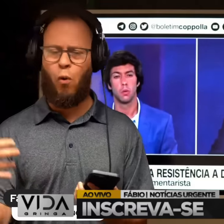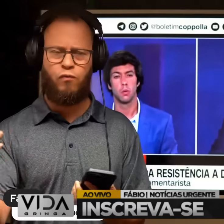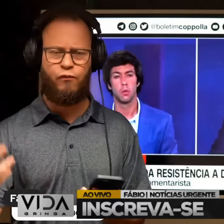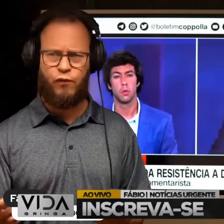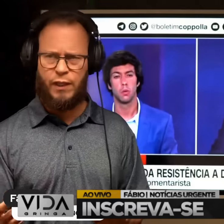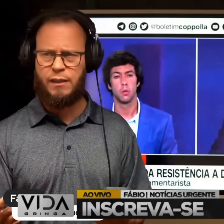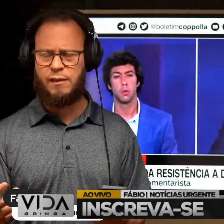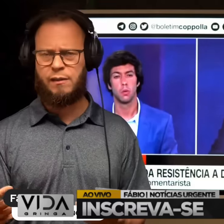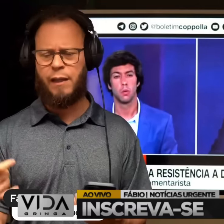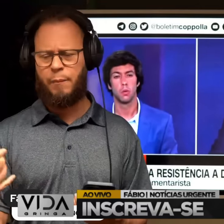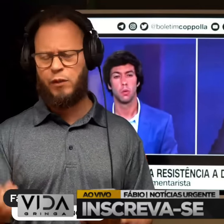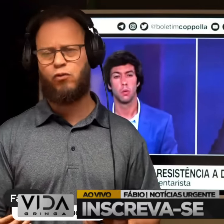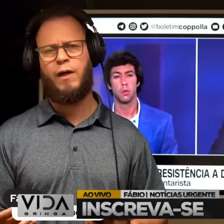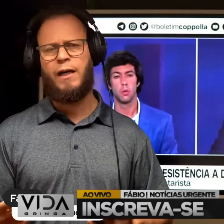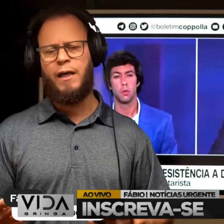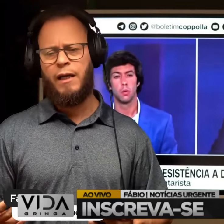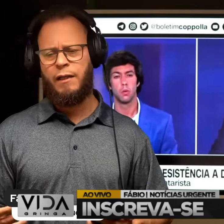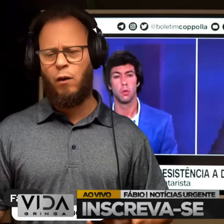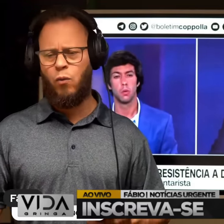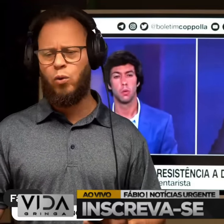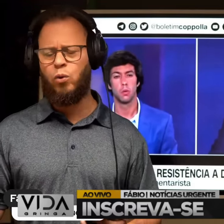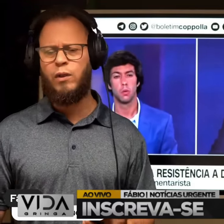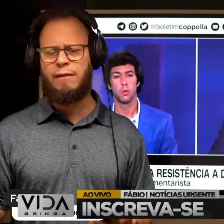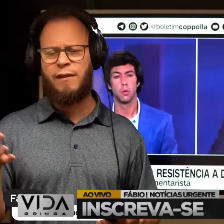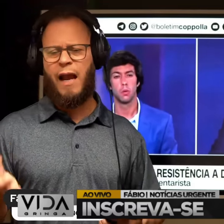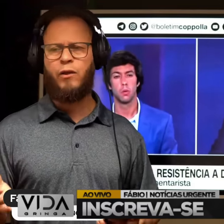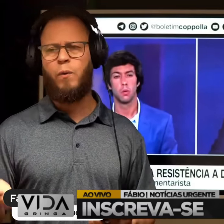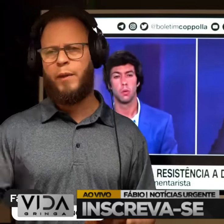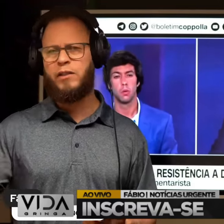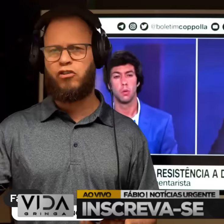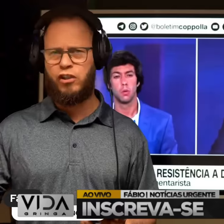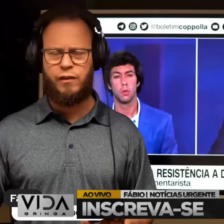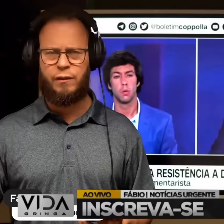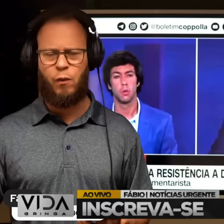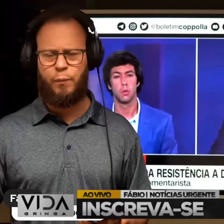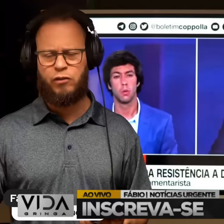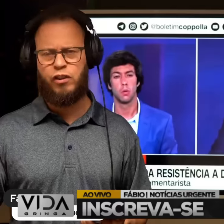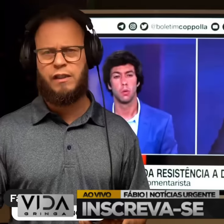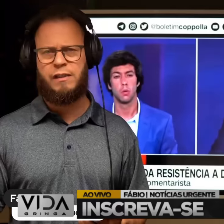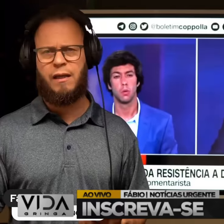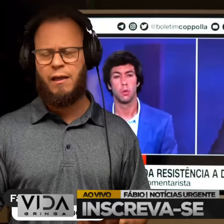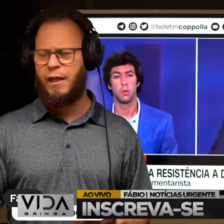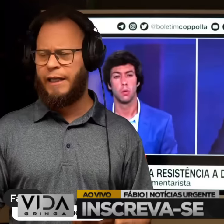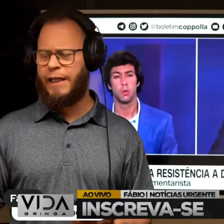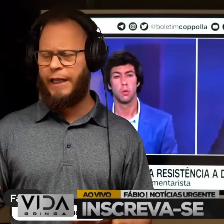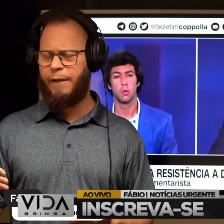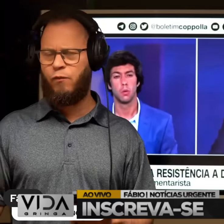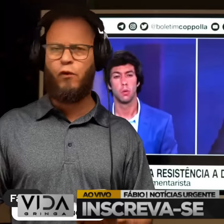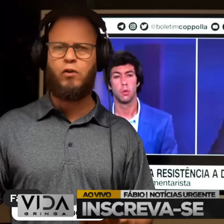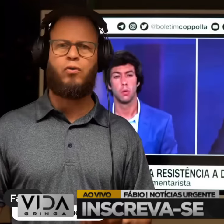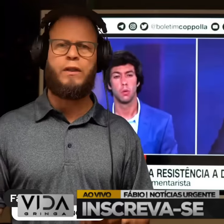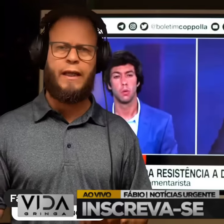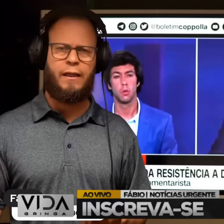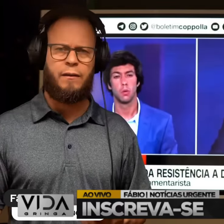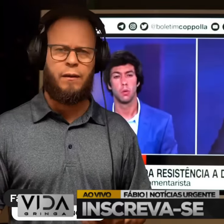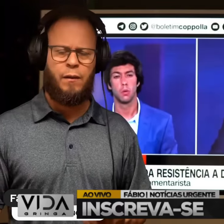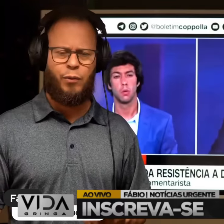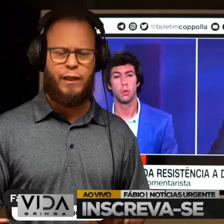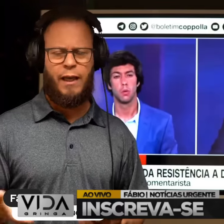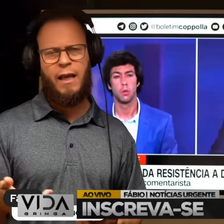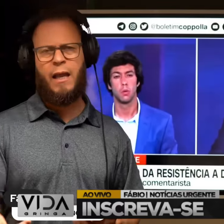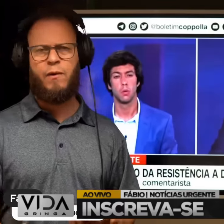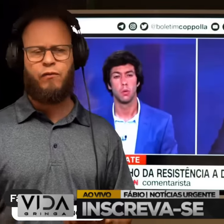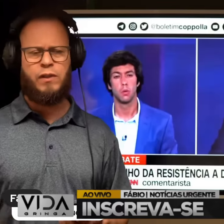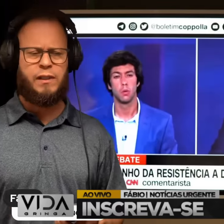de confiança na pessoa. Então, o Lula traiu o petista, né? O petista que votou nele.